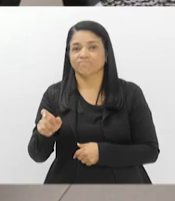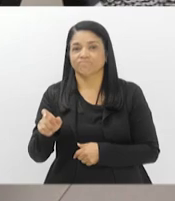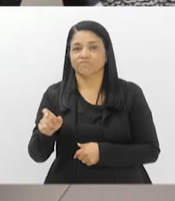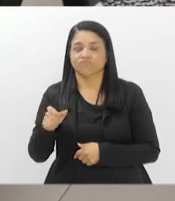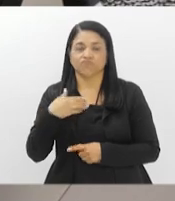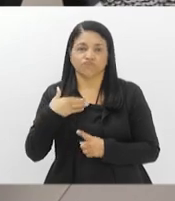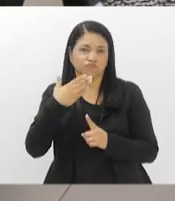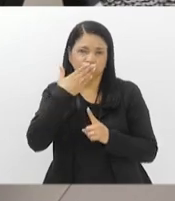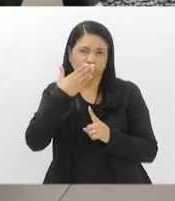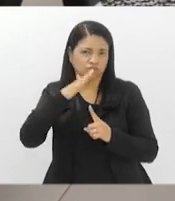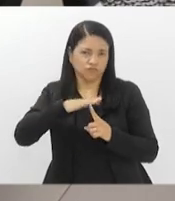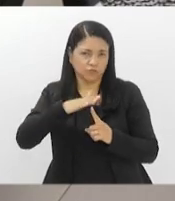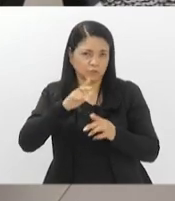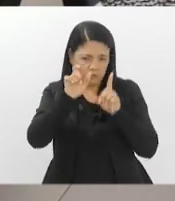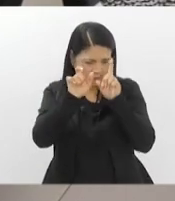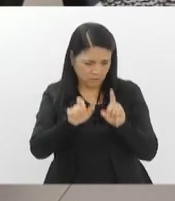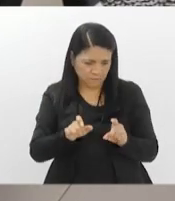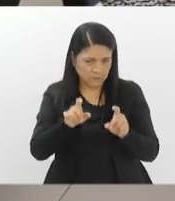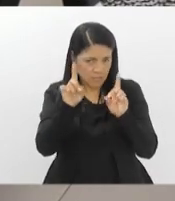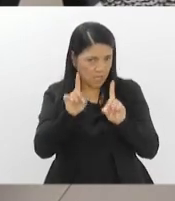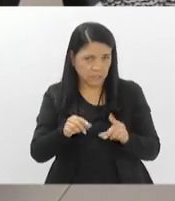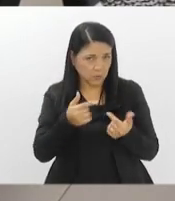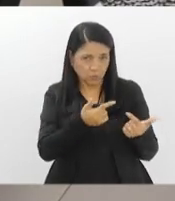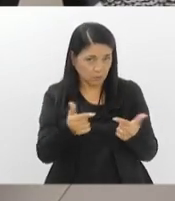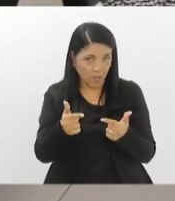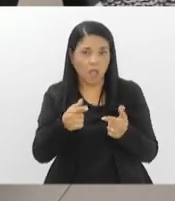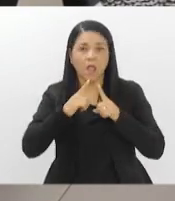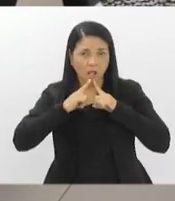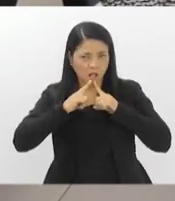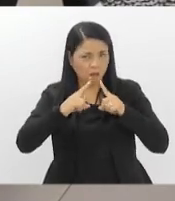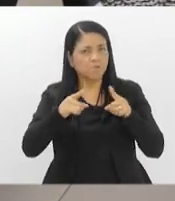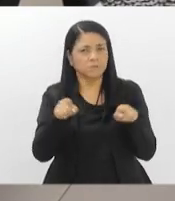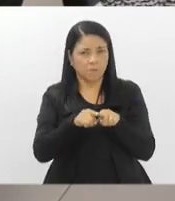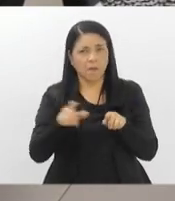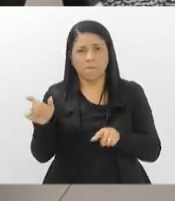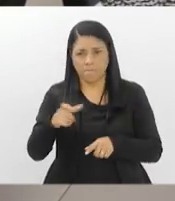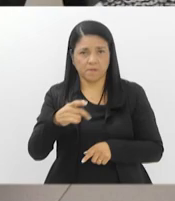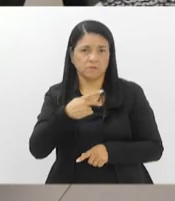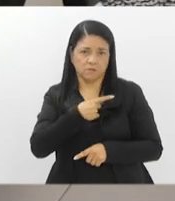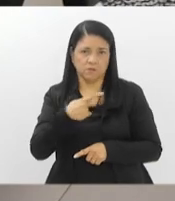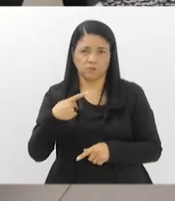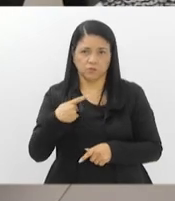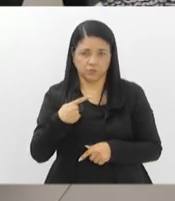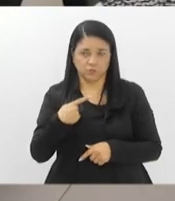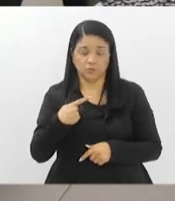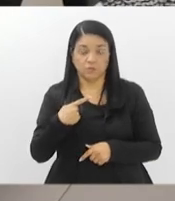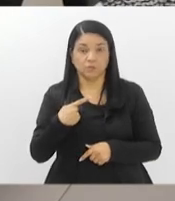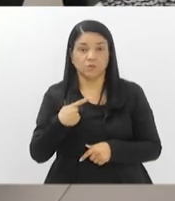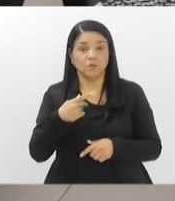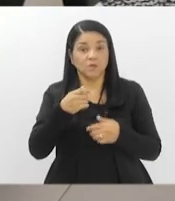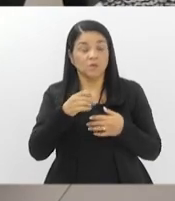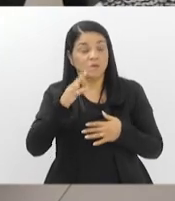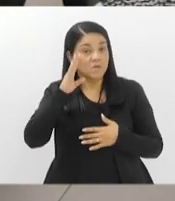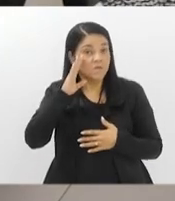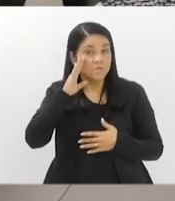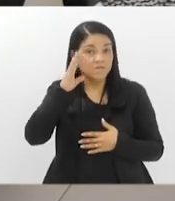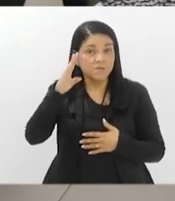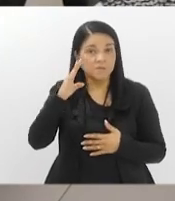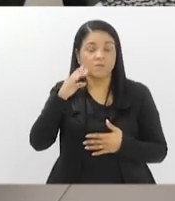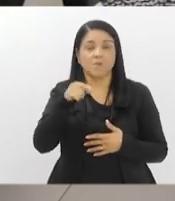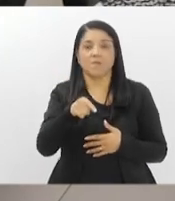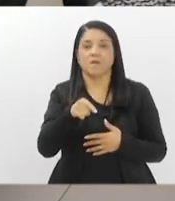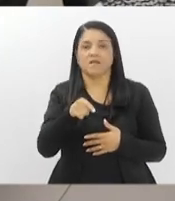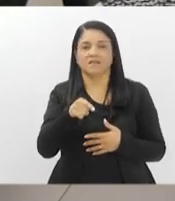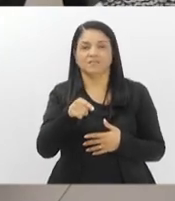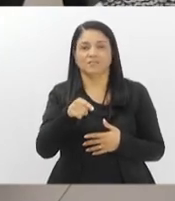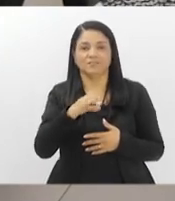tipo de deficiência também reclamam dos planos de saúde então quando a gente fala dessa CPI principalmente para resolver